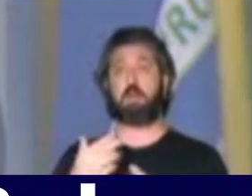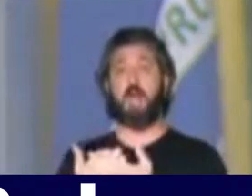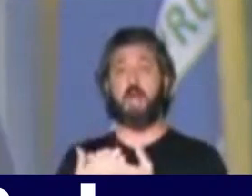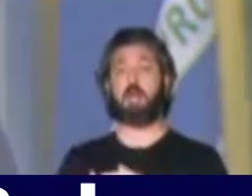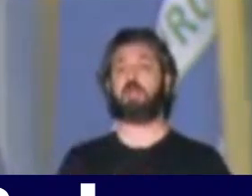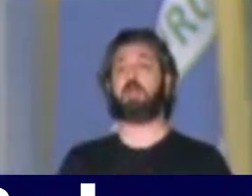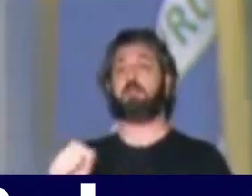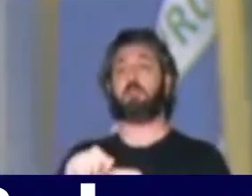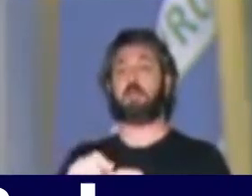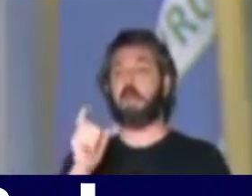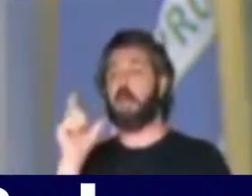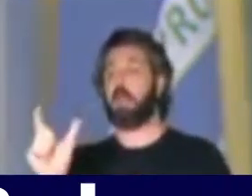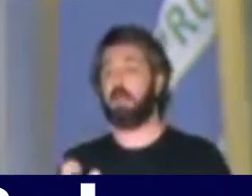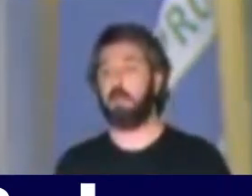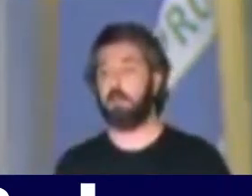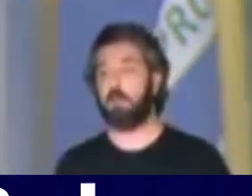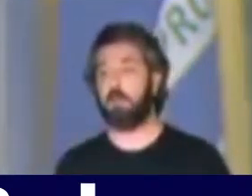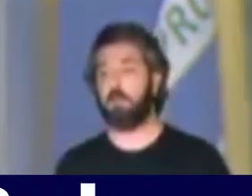poder tirar sua carteirinha.